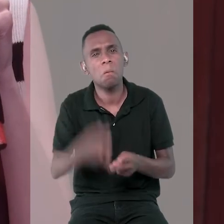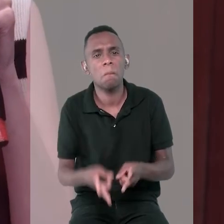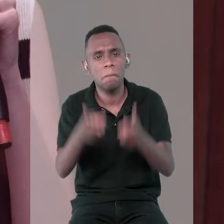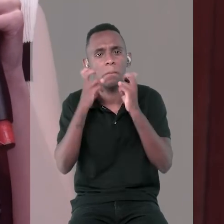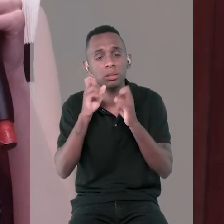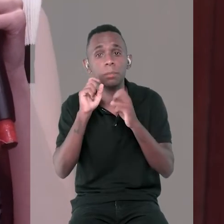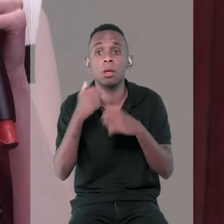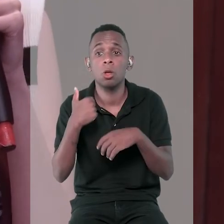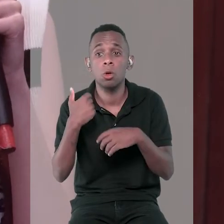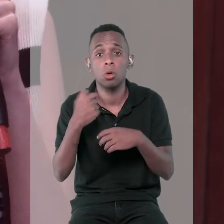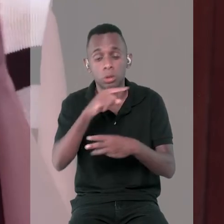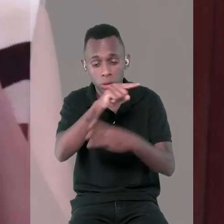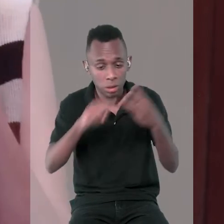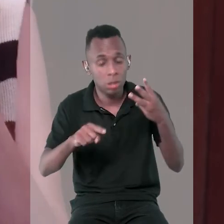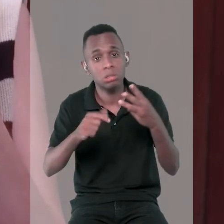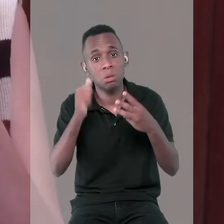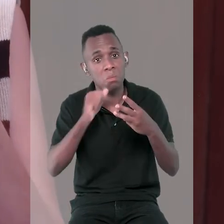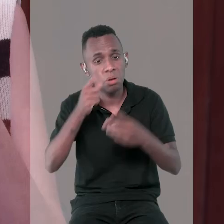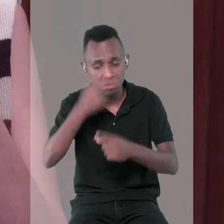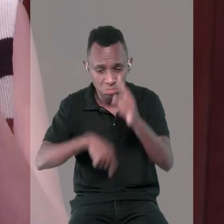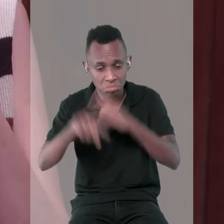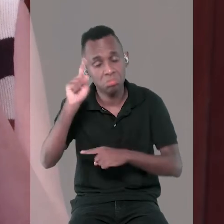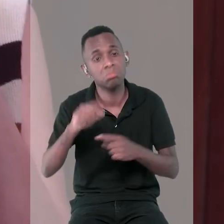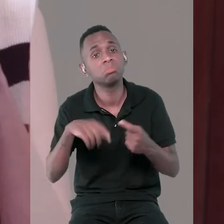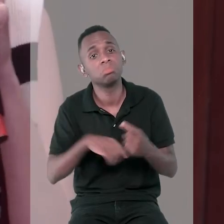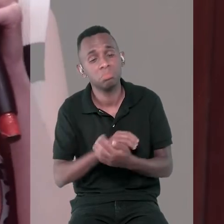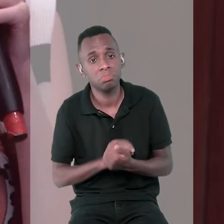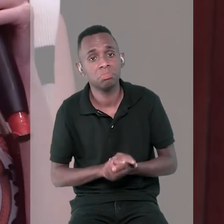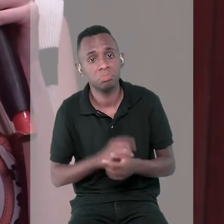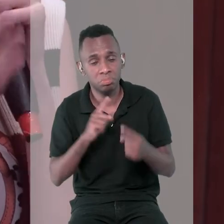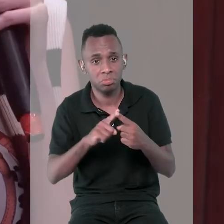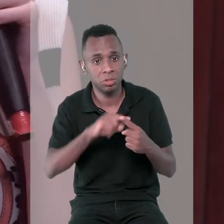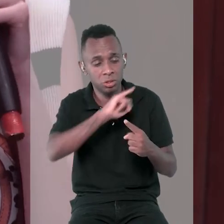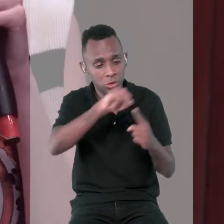que eu vejo 3 revolucionárias nesse livro, né?